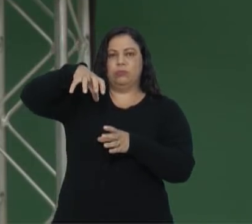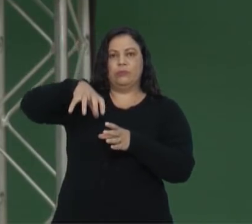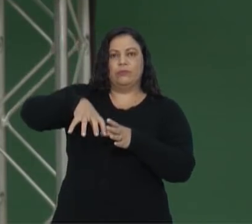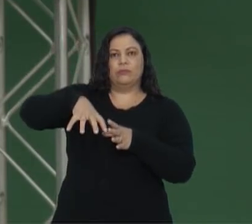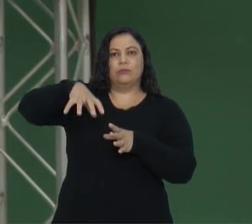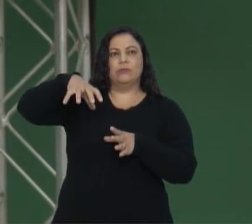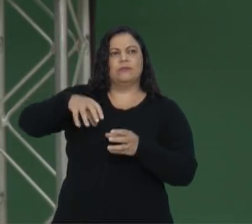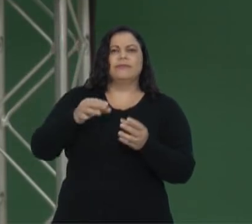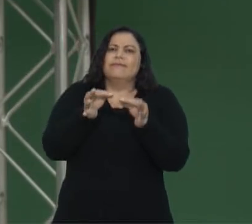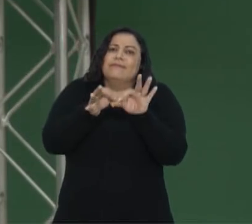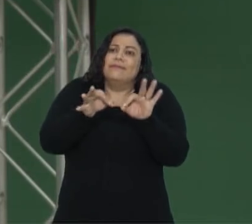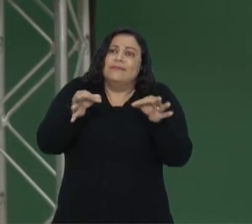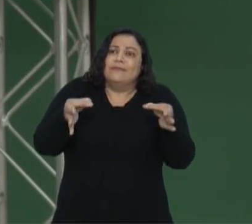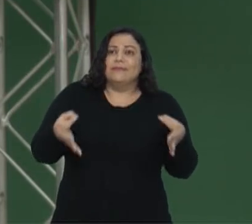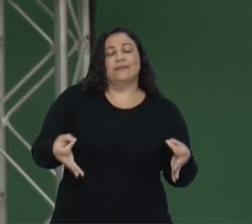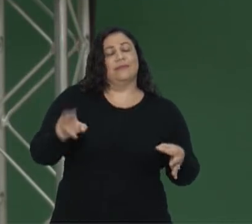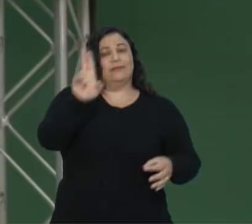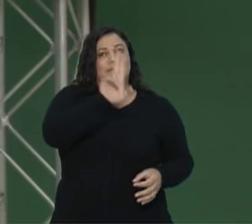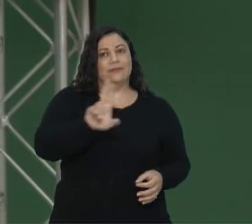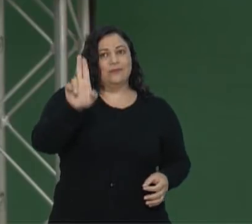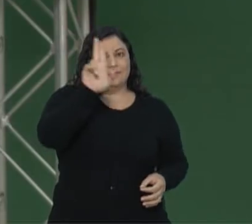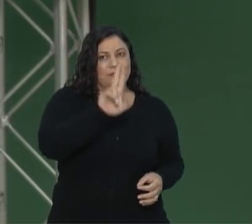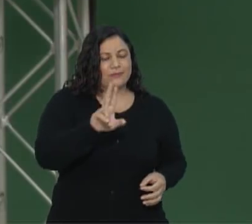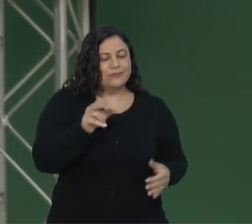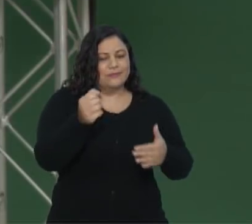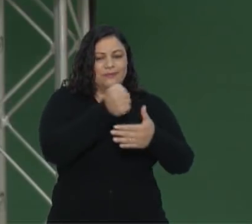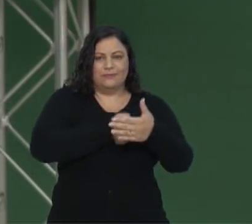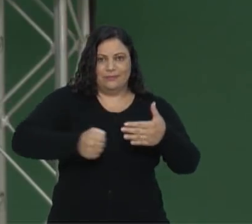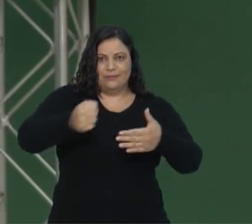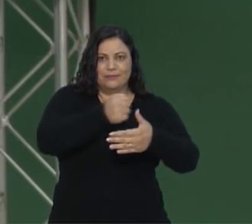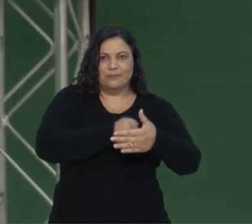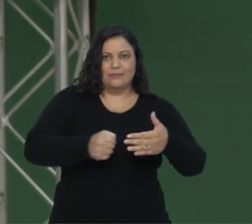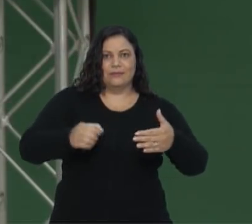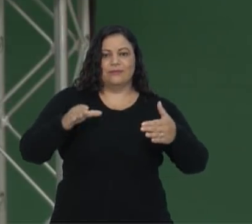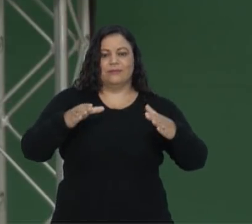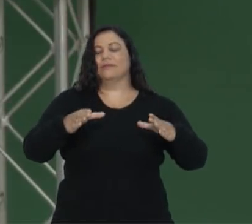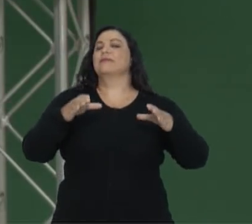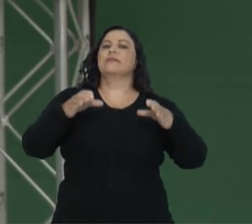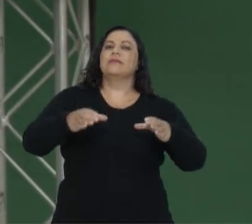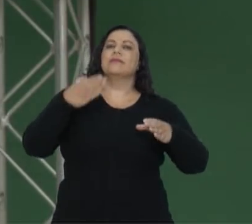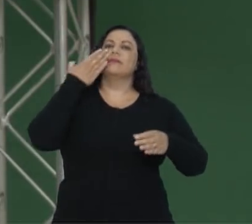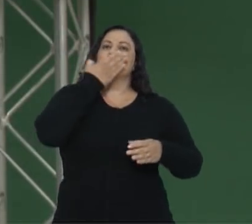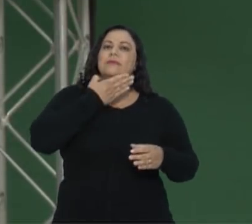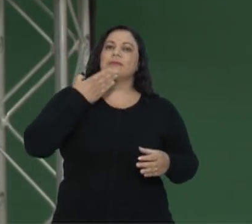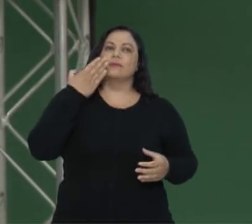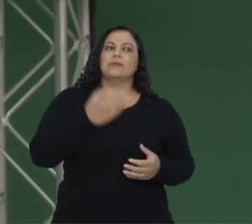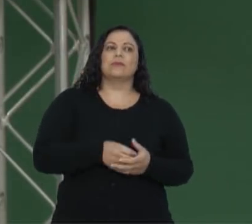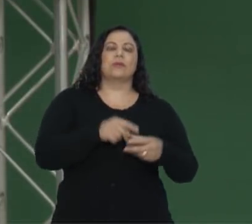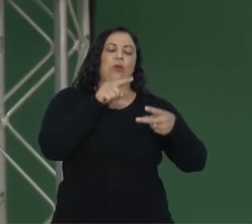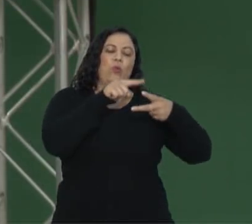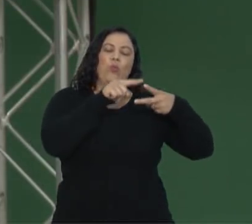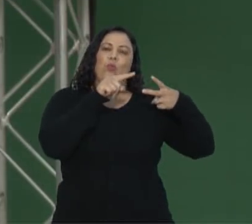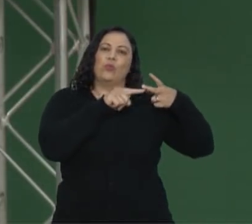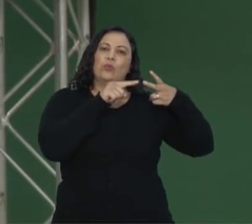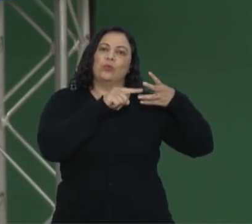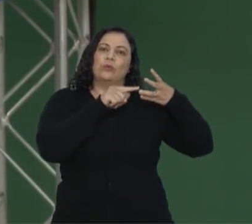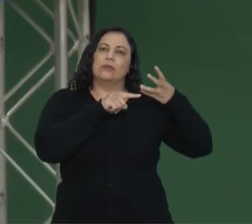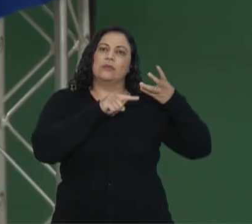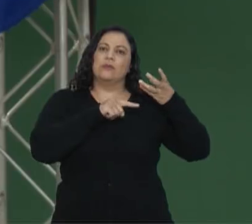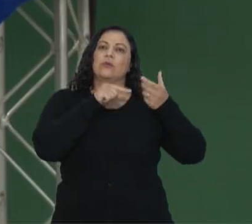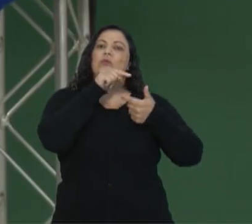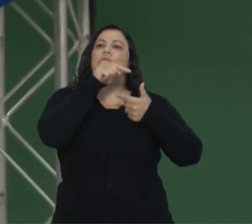nós utilizamos para fazer uma determinada receita. Então eu tenho 1, 2, 3, 4,